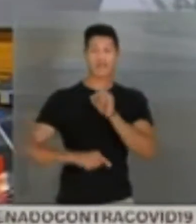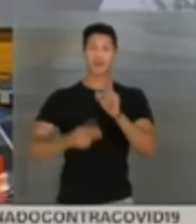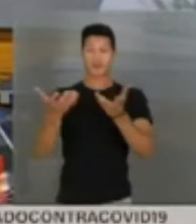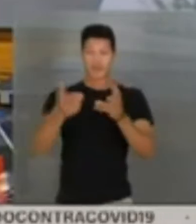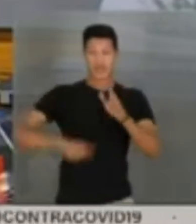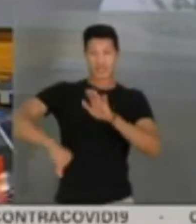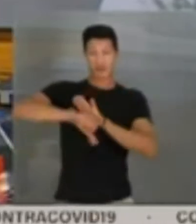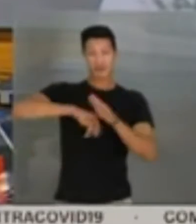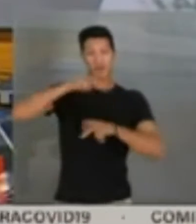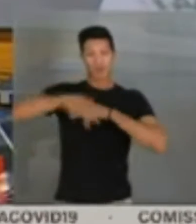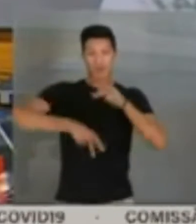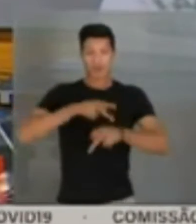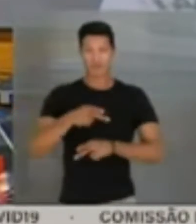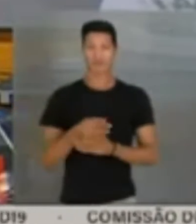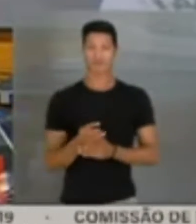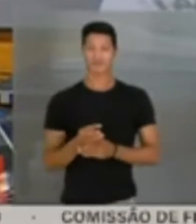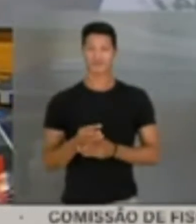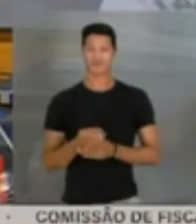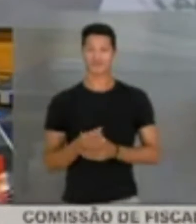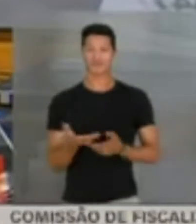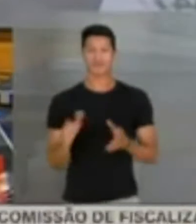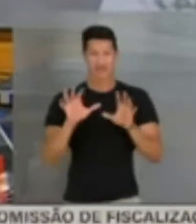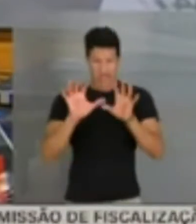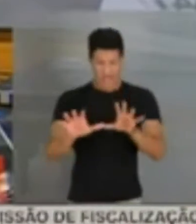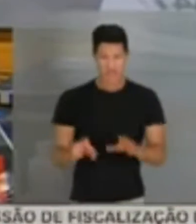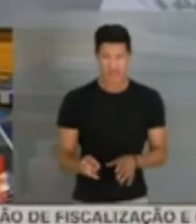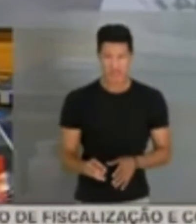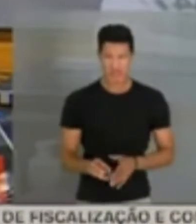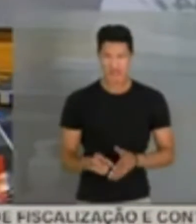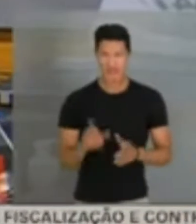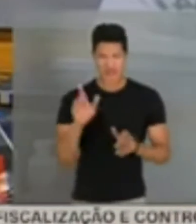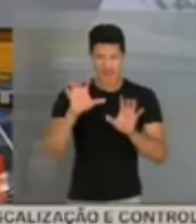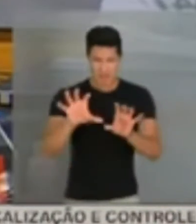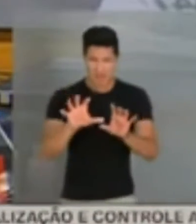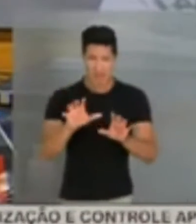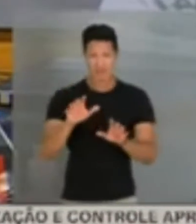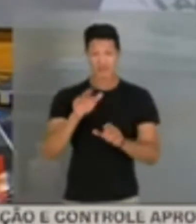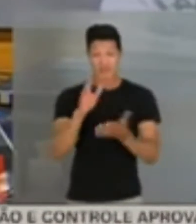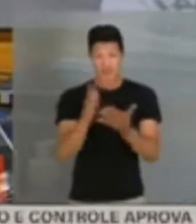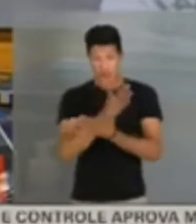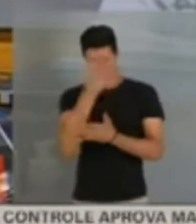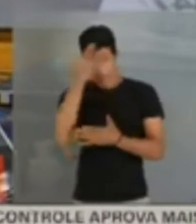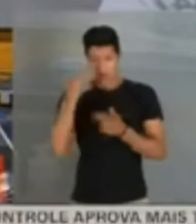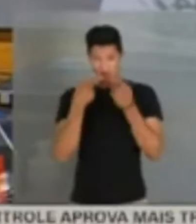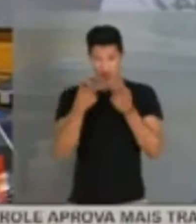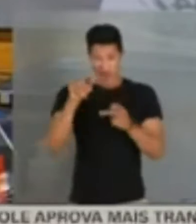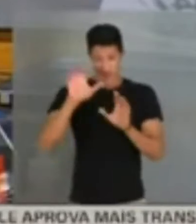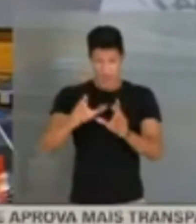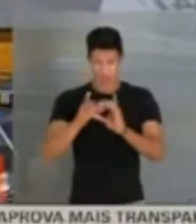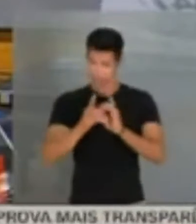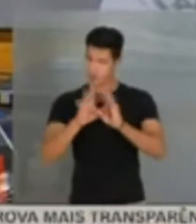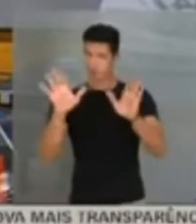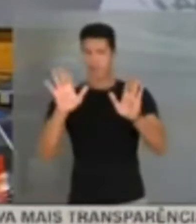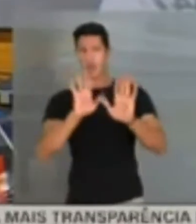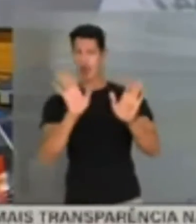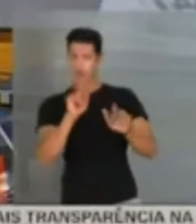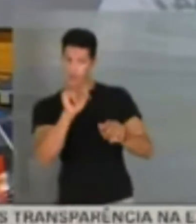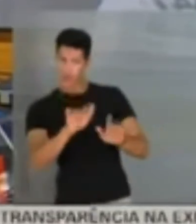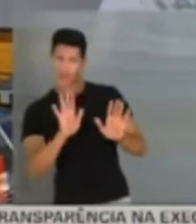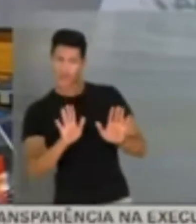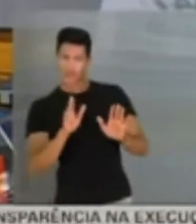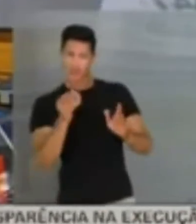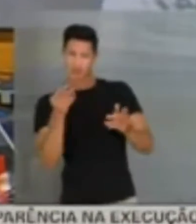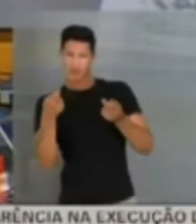tenta criminalizar o povo. É isso. E alguém chama isso de democracia. Não. Isso